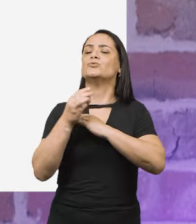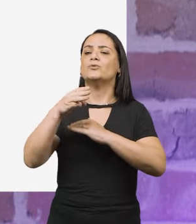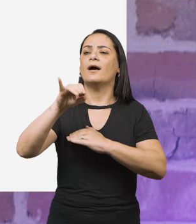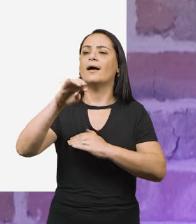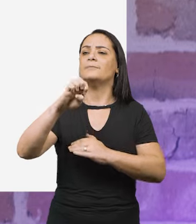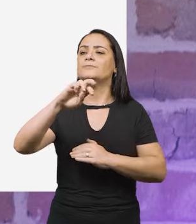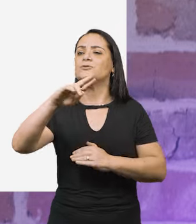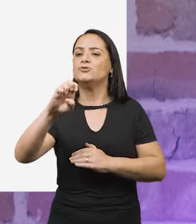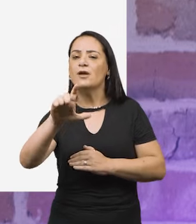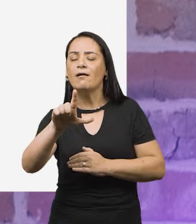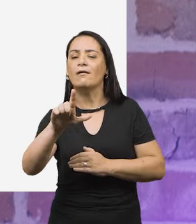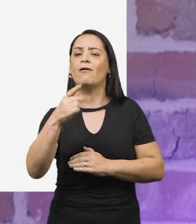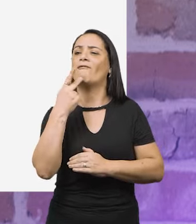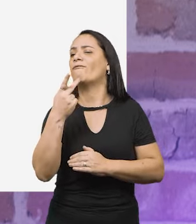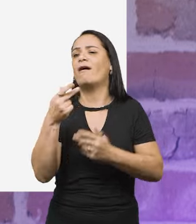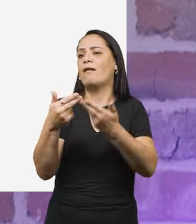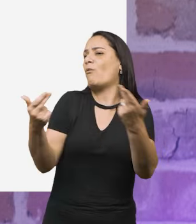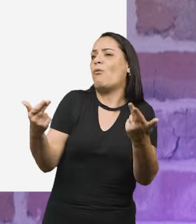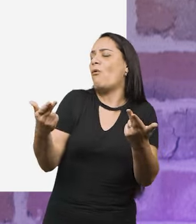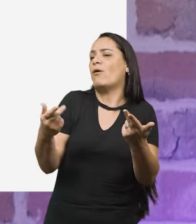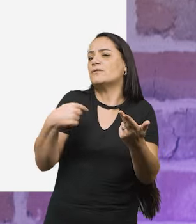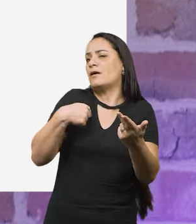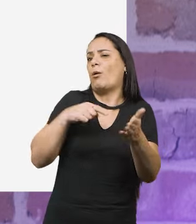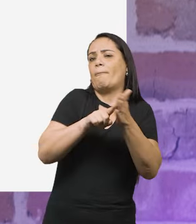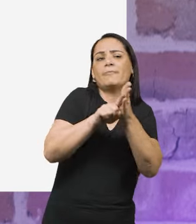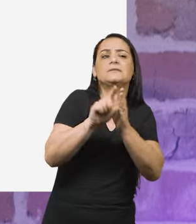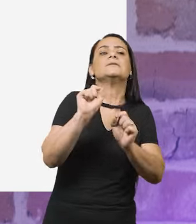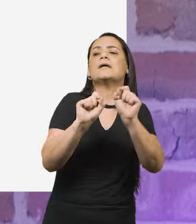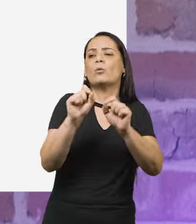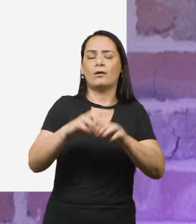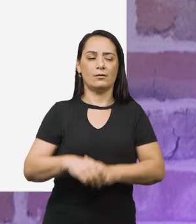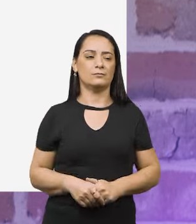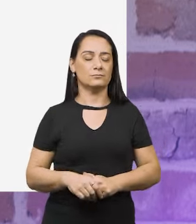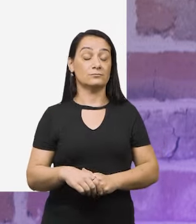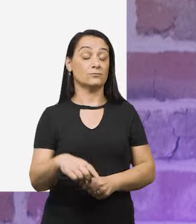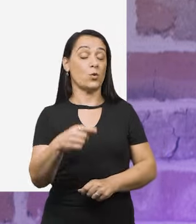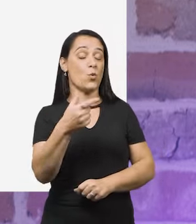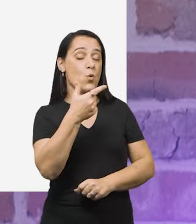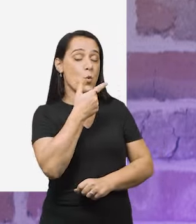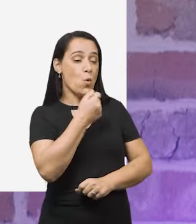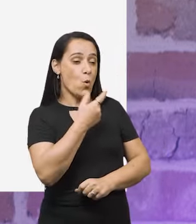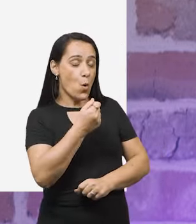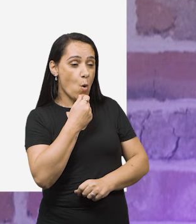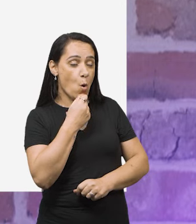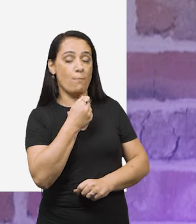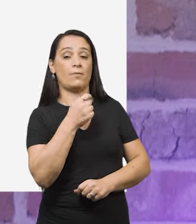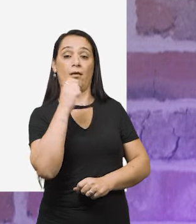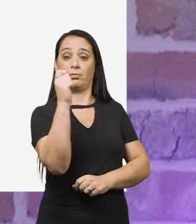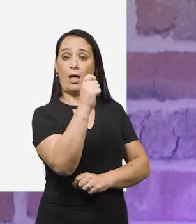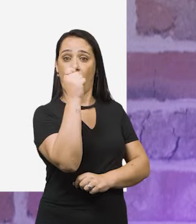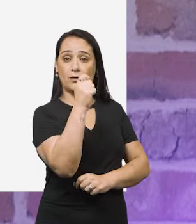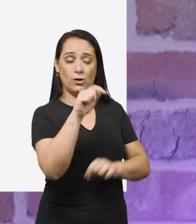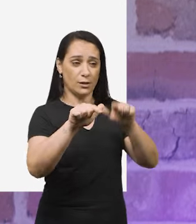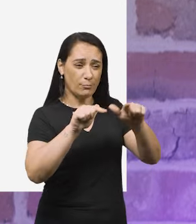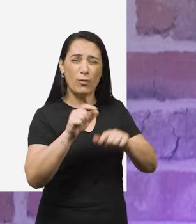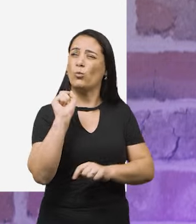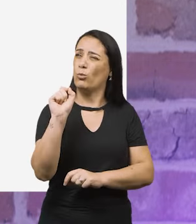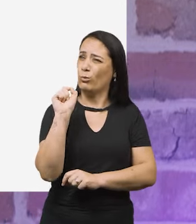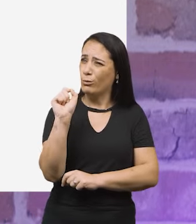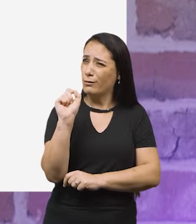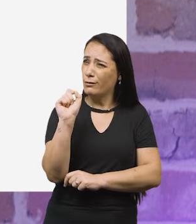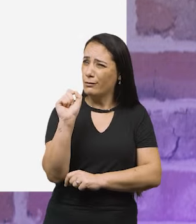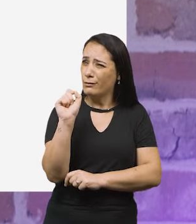O que mais aqui? Deixa eu pedir ajuda aqui para os universitários. Michel, fala alguma coisa aí para eu poder pesquisar.